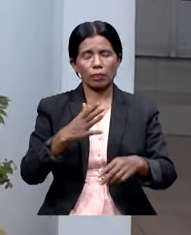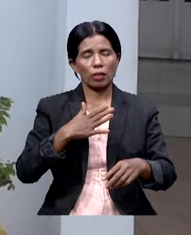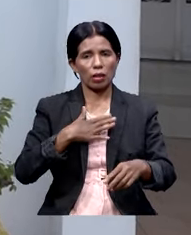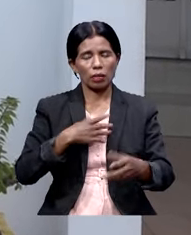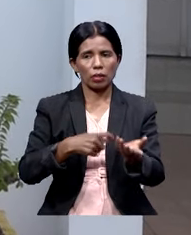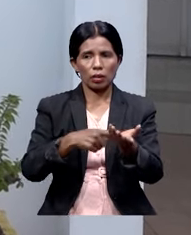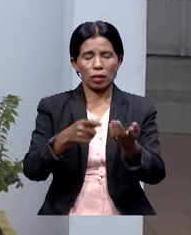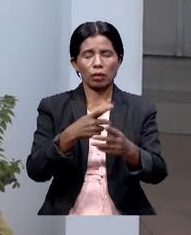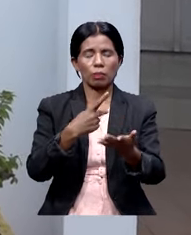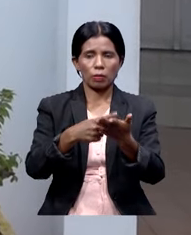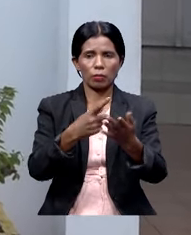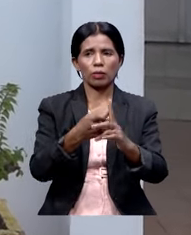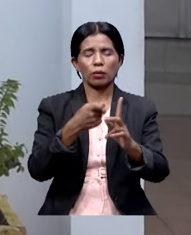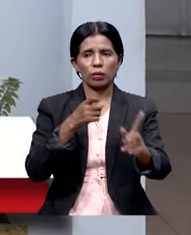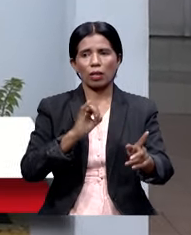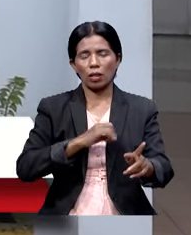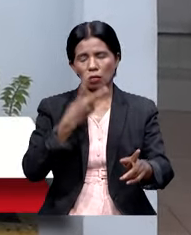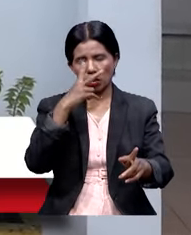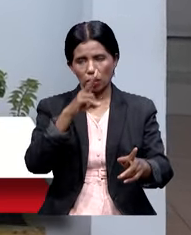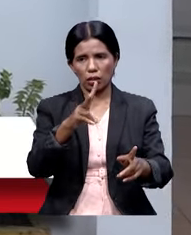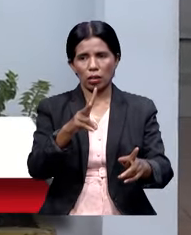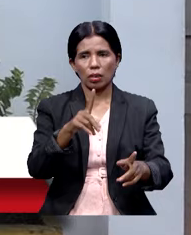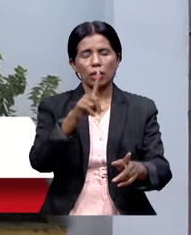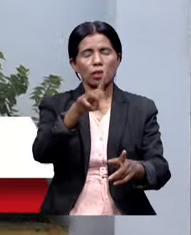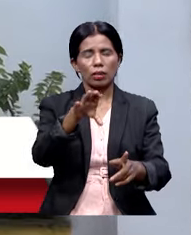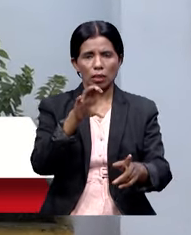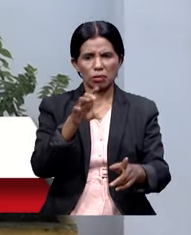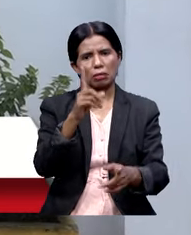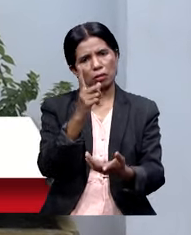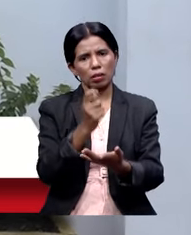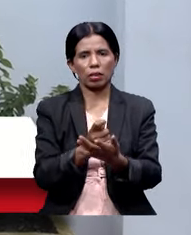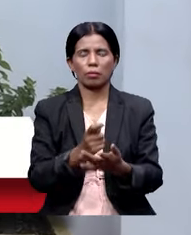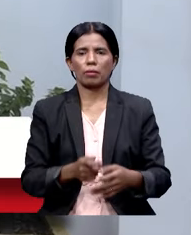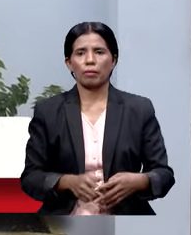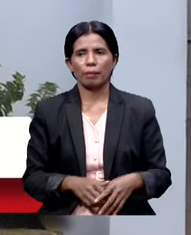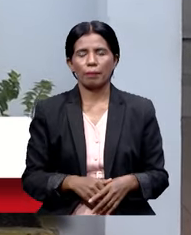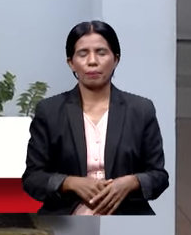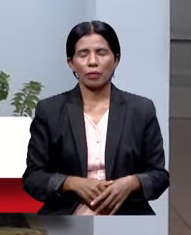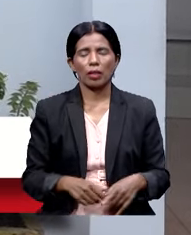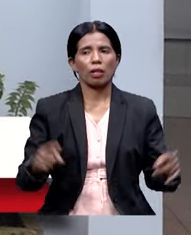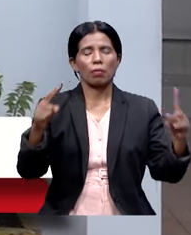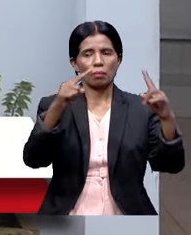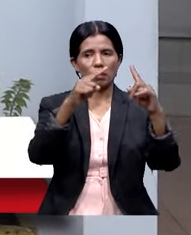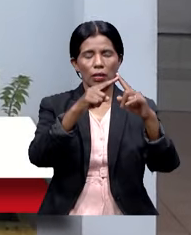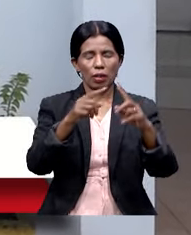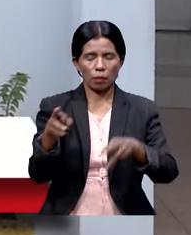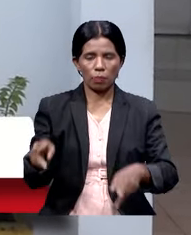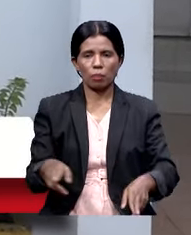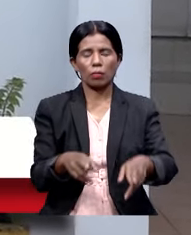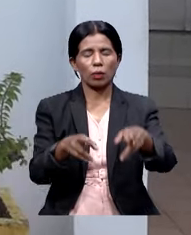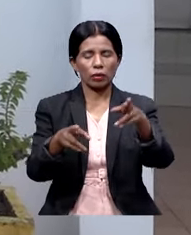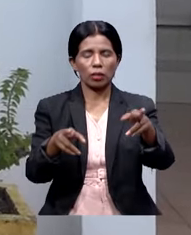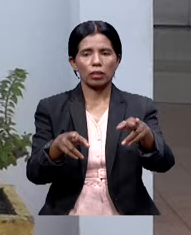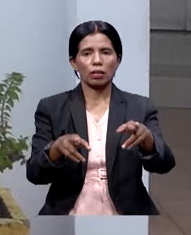proposta mais comunidade da hora que lá do se a do sona garigo no na carai ba sita ba mota ser nebe sobu sobu ser